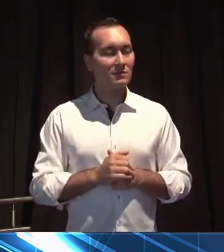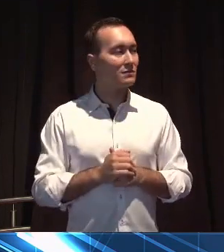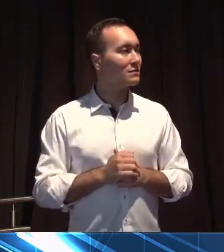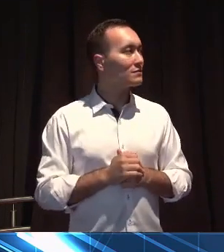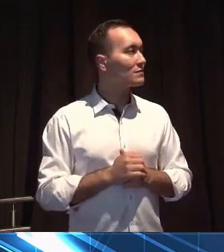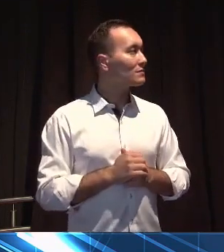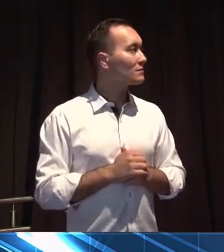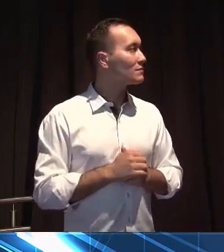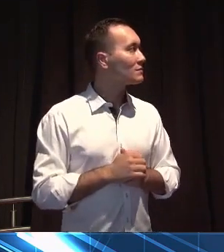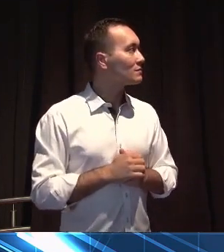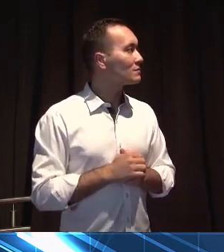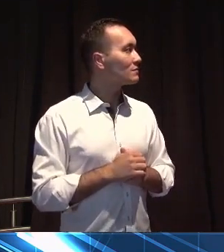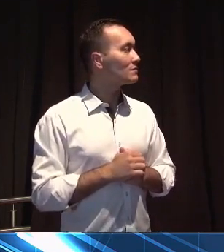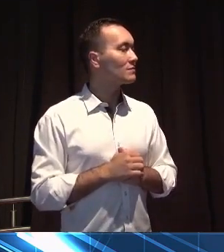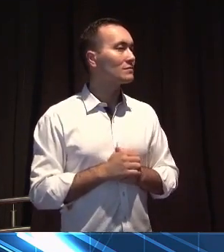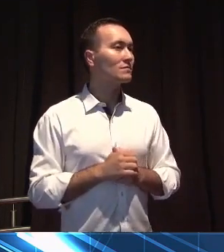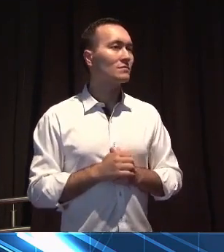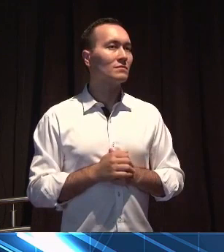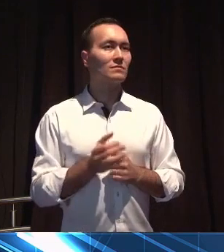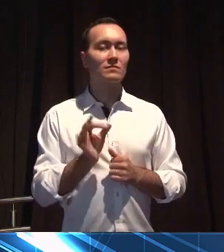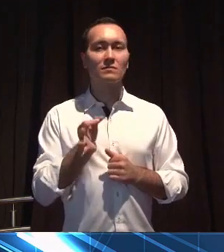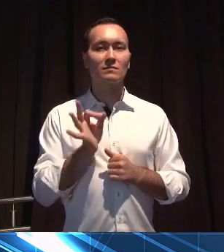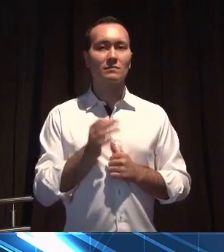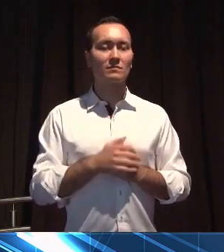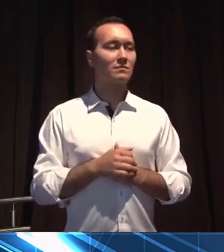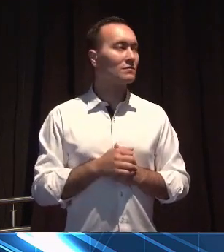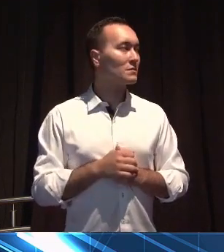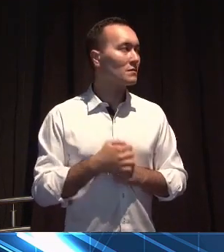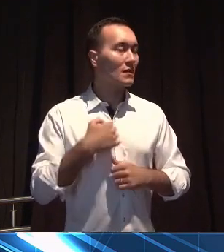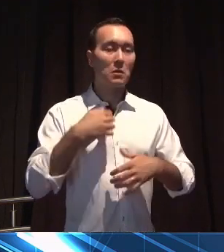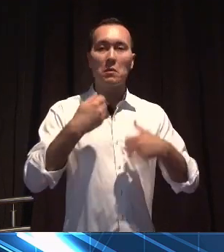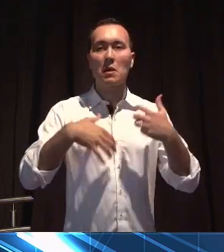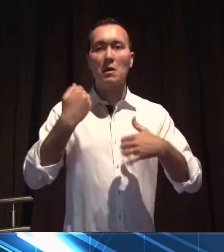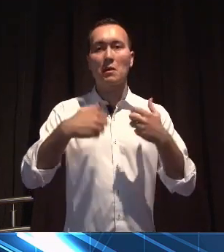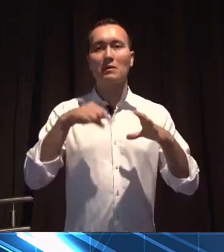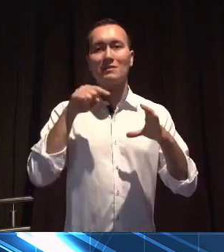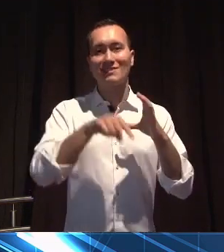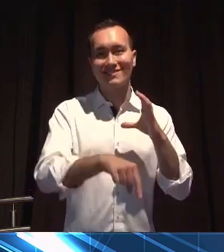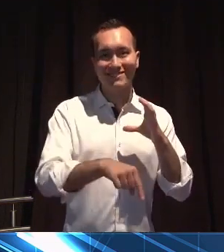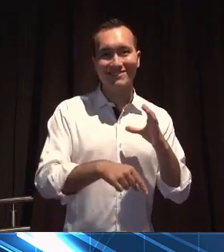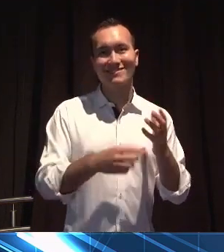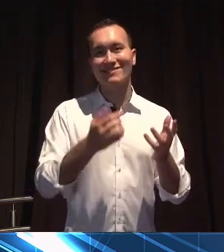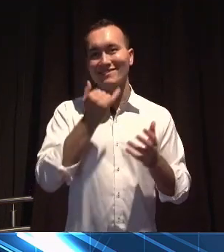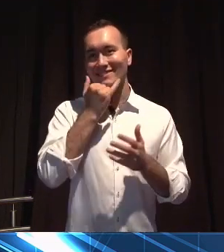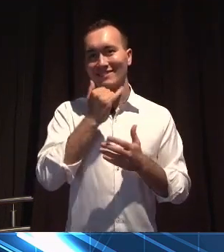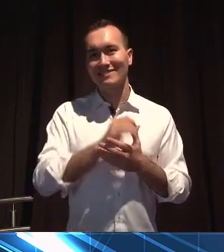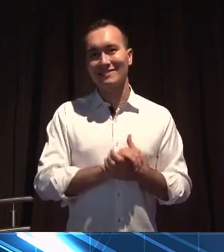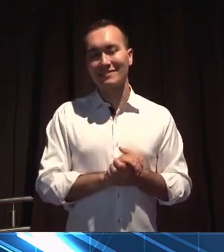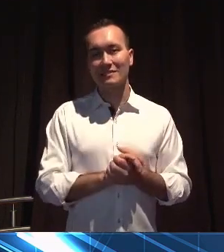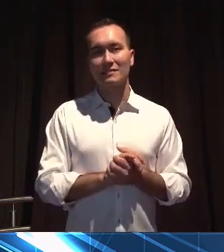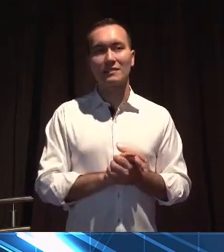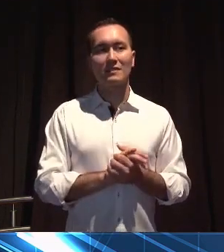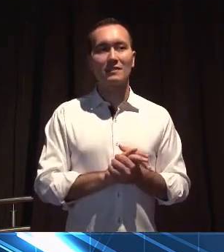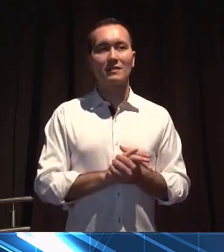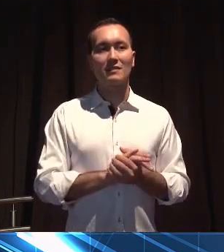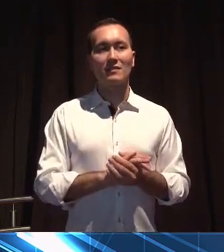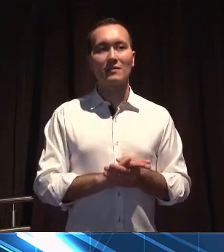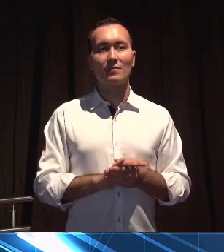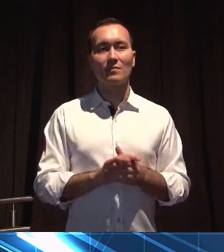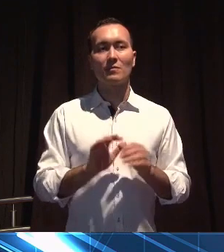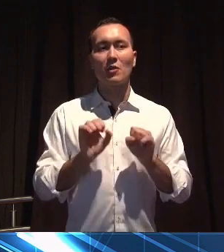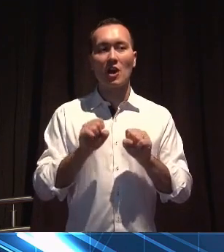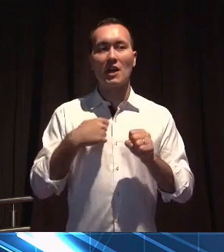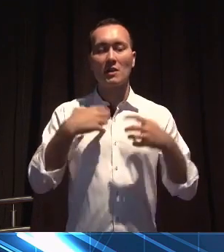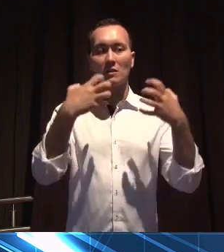módulos mavin aqui no caso Talvez eu tenha ido longe demais nessa transformação Beleza então isso pode ficar como um contraponto aí às vezes eu compliquei